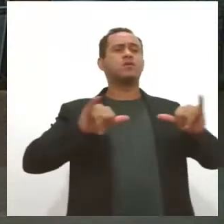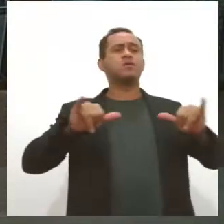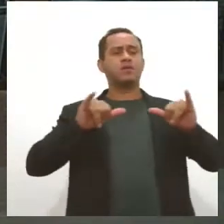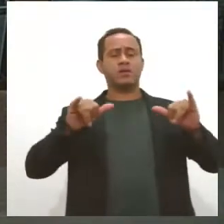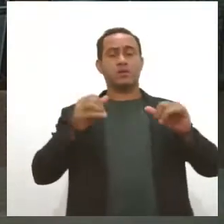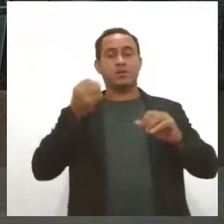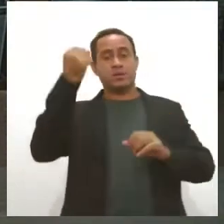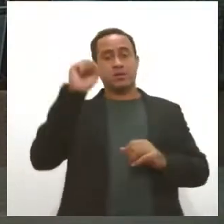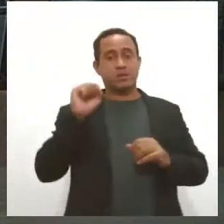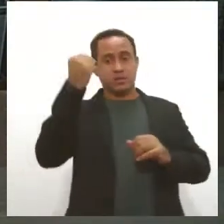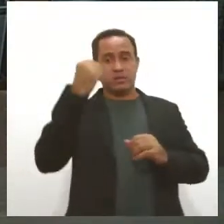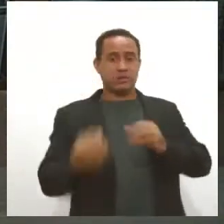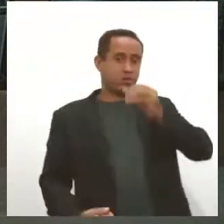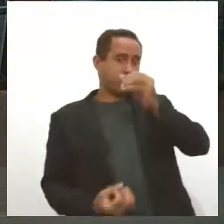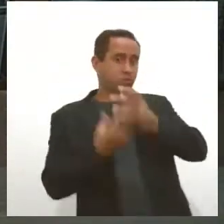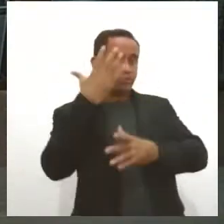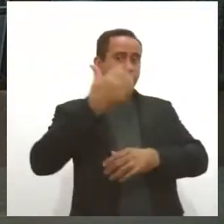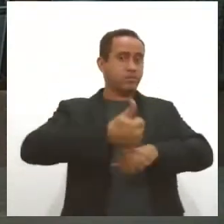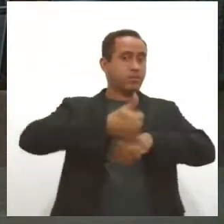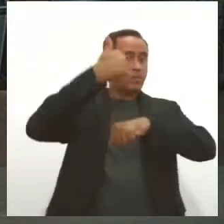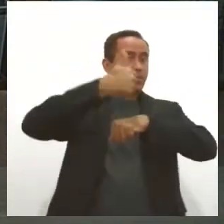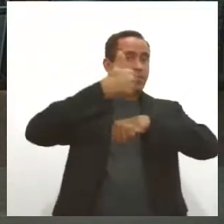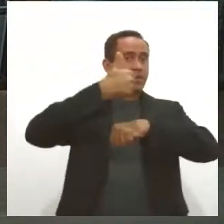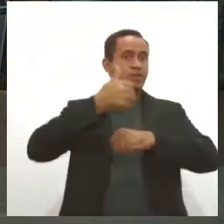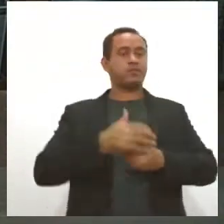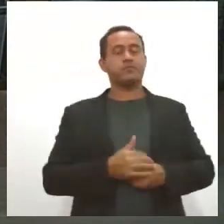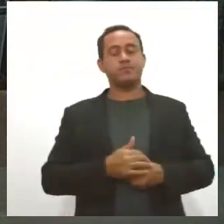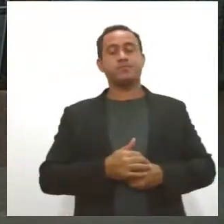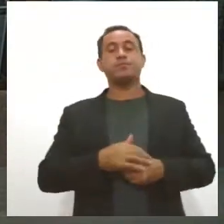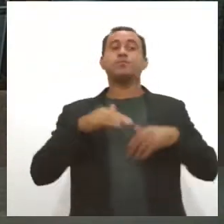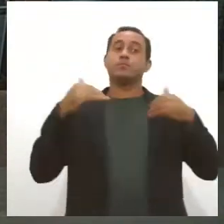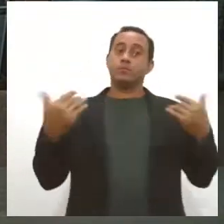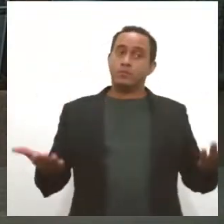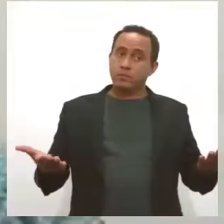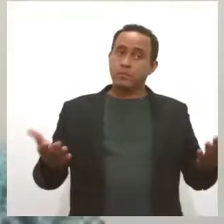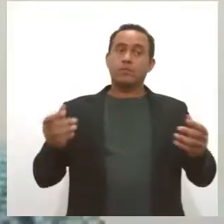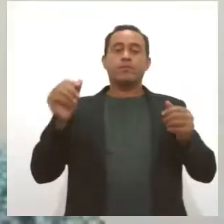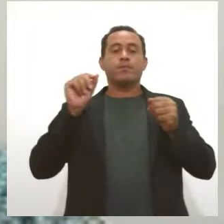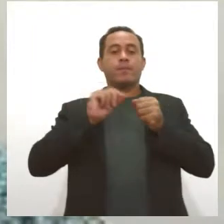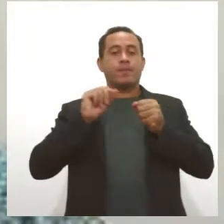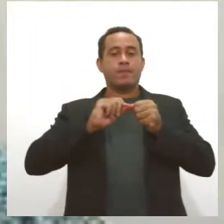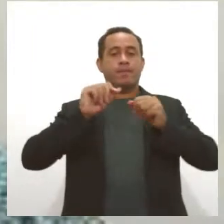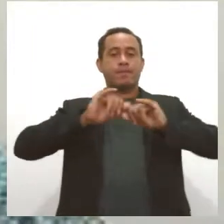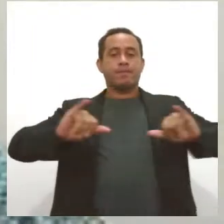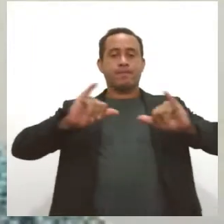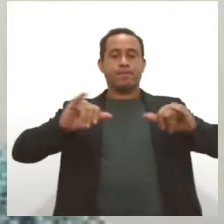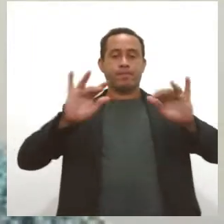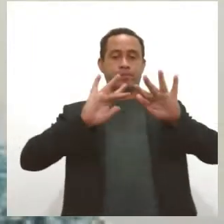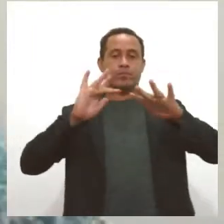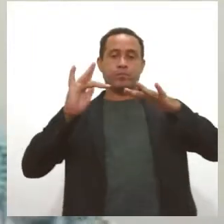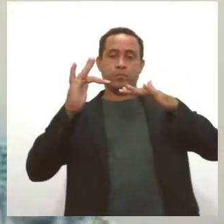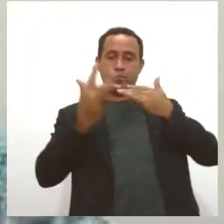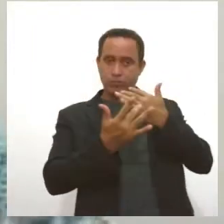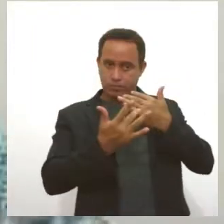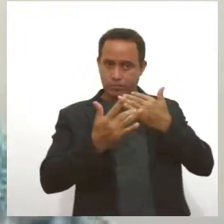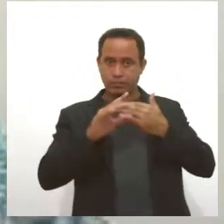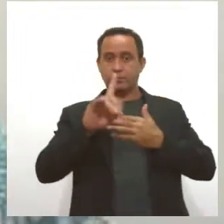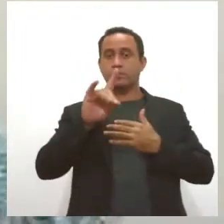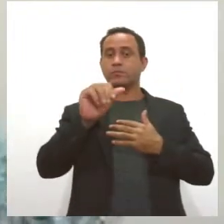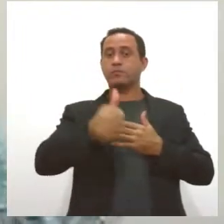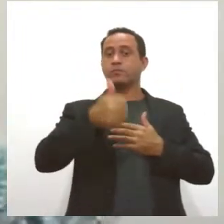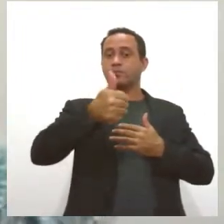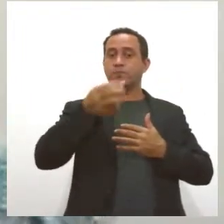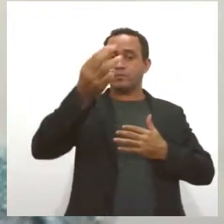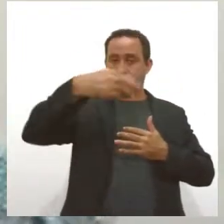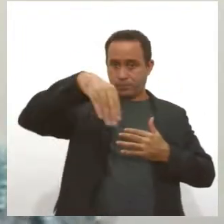está sediando pela primeira vez? Isso, a gente vai estar realizando essa campanha através das redes sociais, a partir do dia 1º de